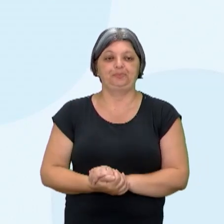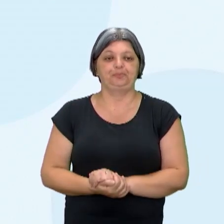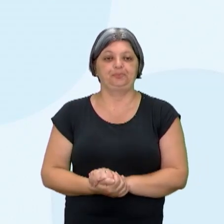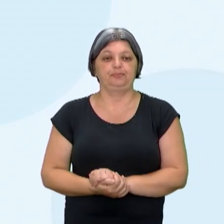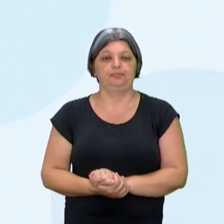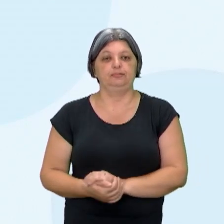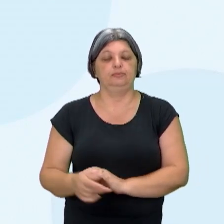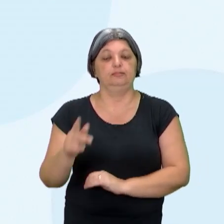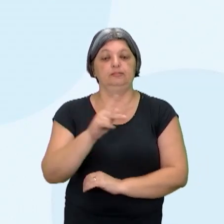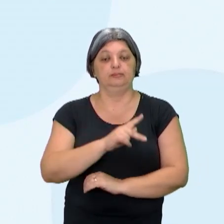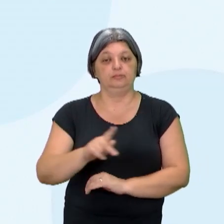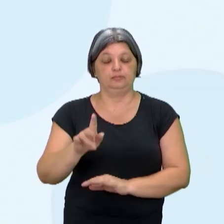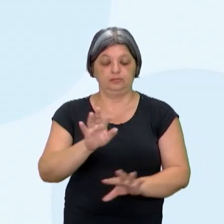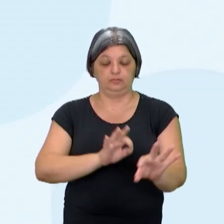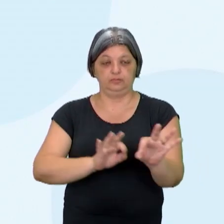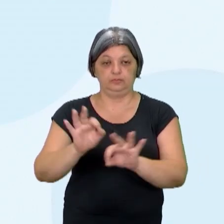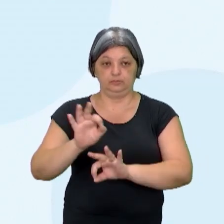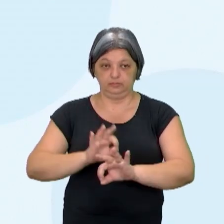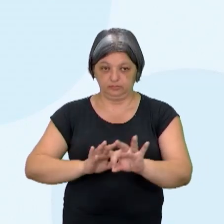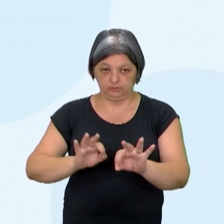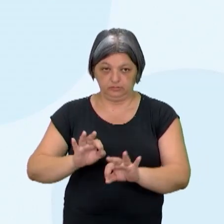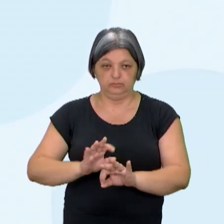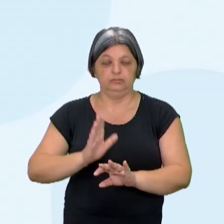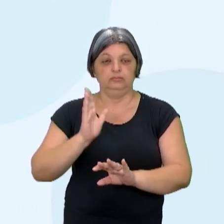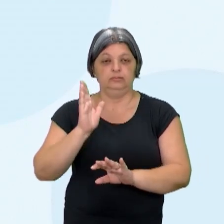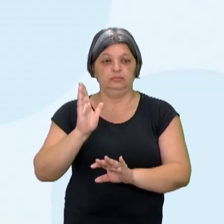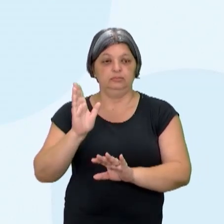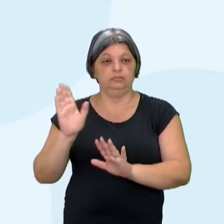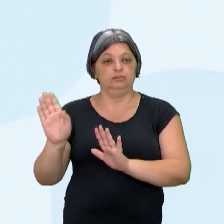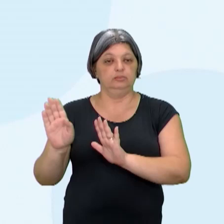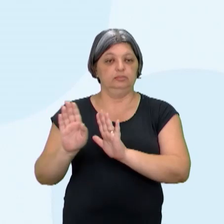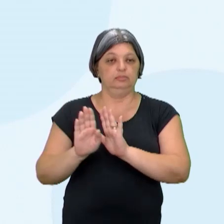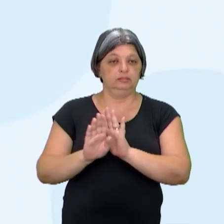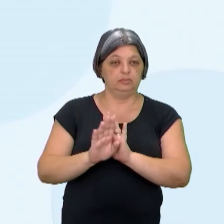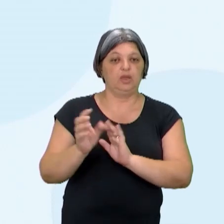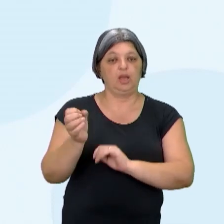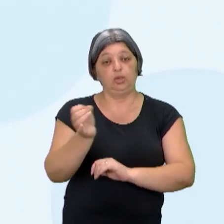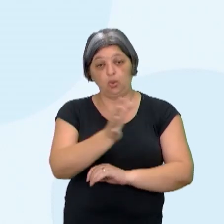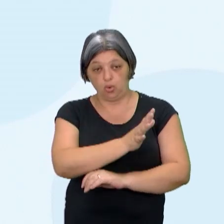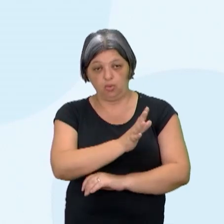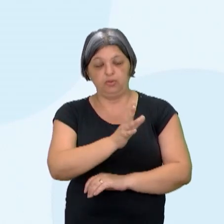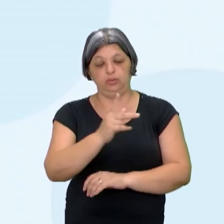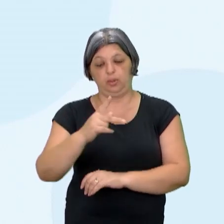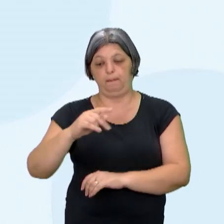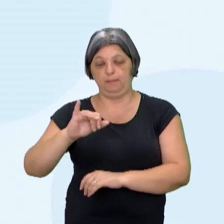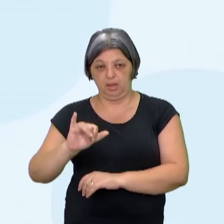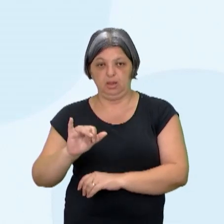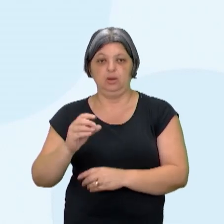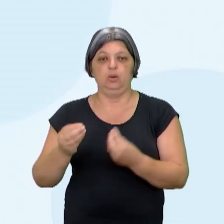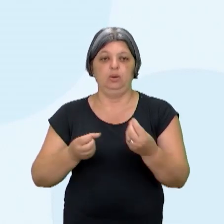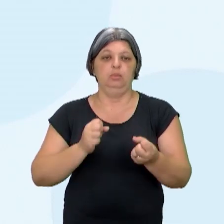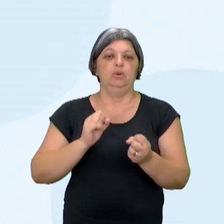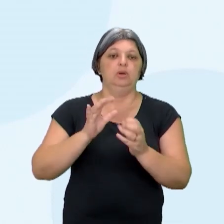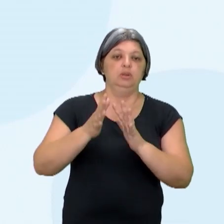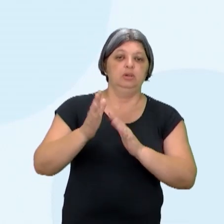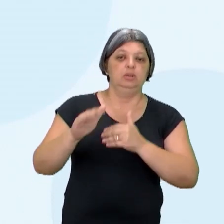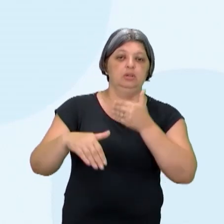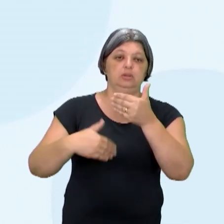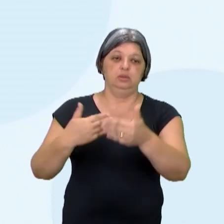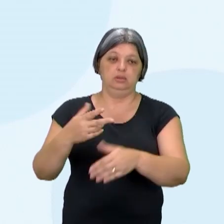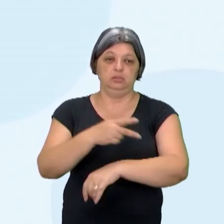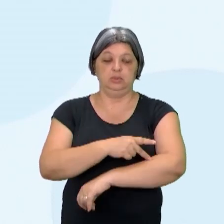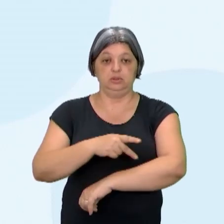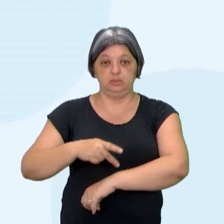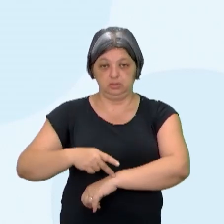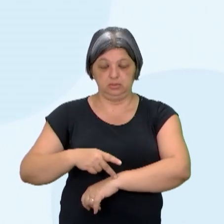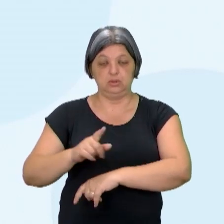que um professor de projeto de vida recém-chegado ao PEI desenvolva as ações pedagógicas previstas, é